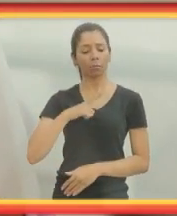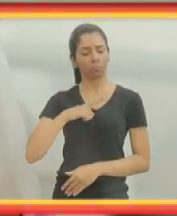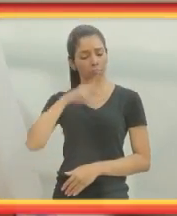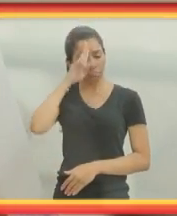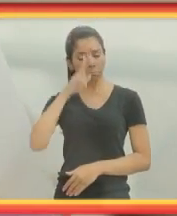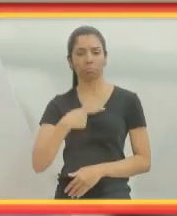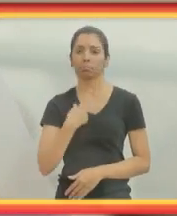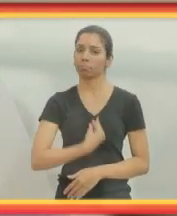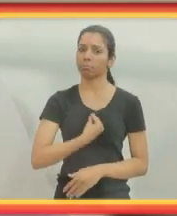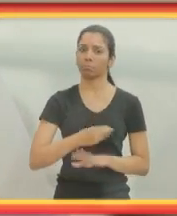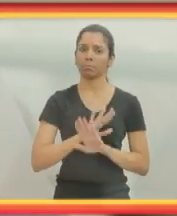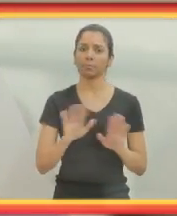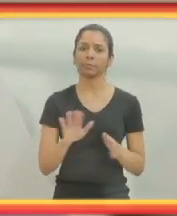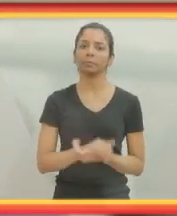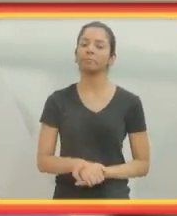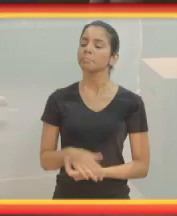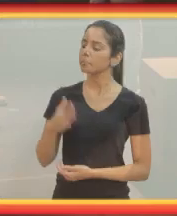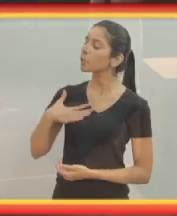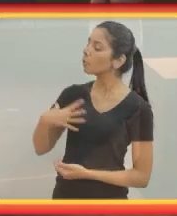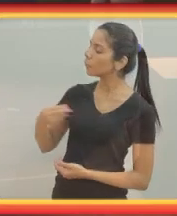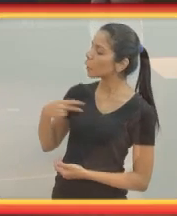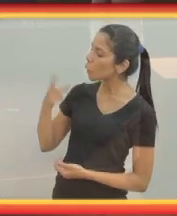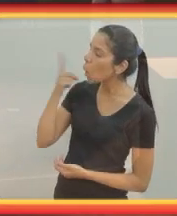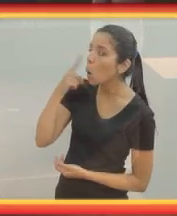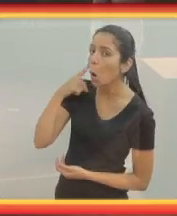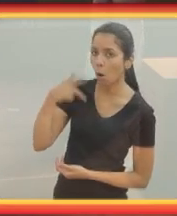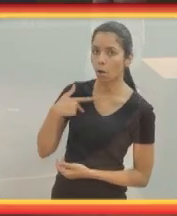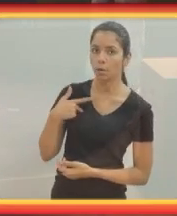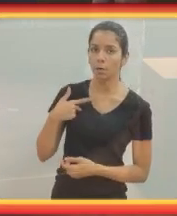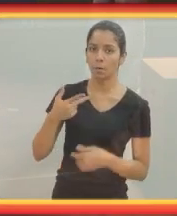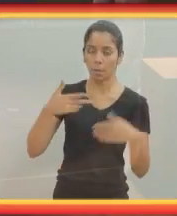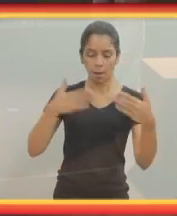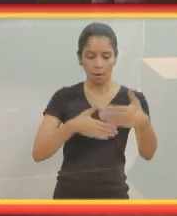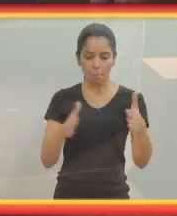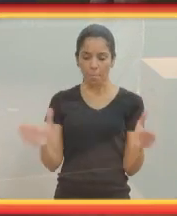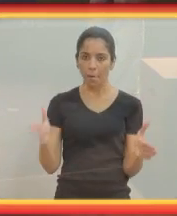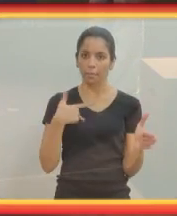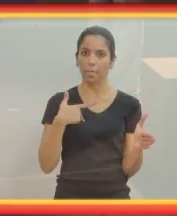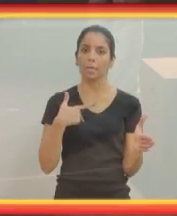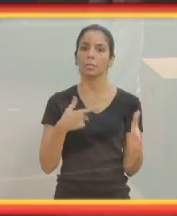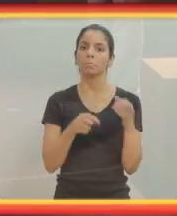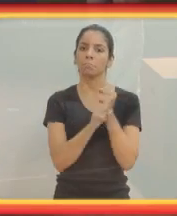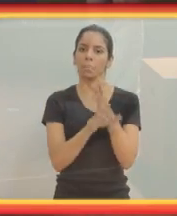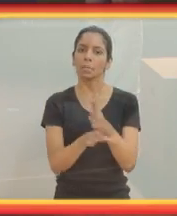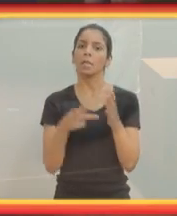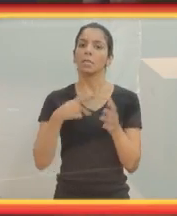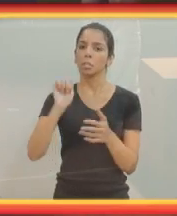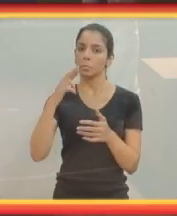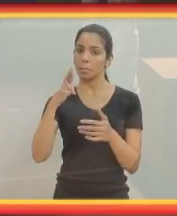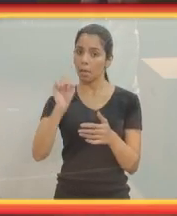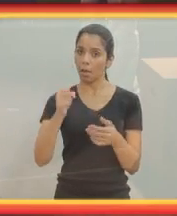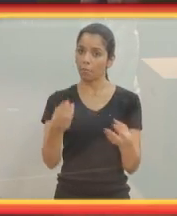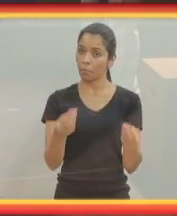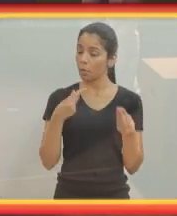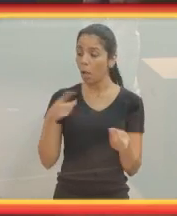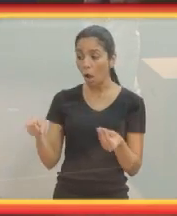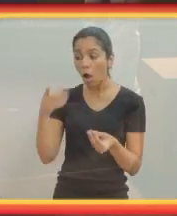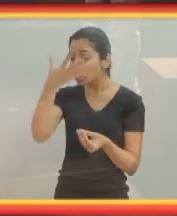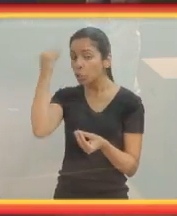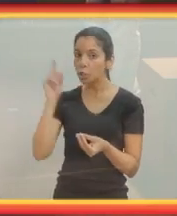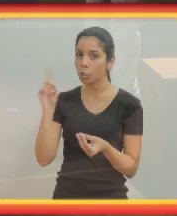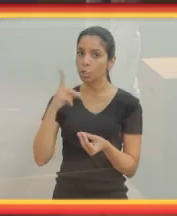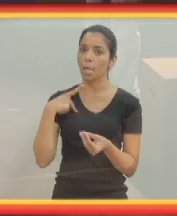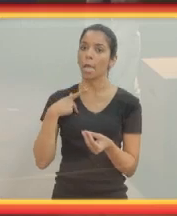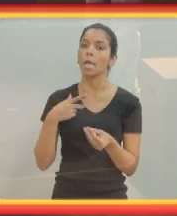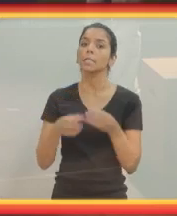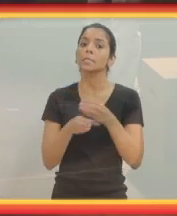e direito à singularidade. Meu filho, olha, coloquei uma bandeja de batata com espinafre no forno pra você, tá bom? E vê se você não esquece a